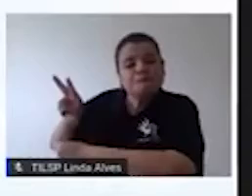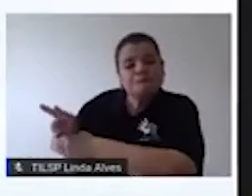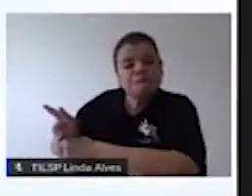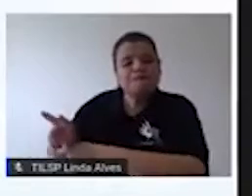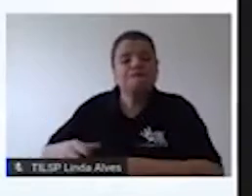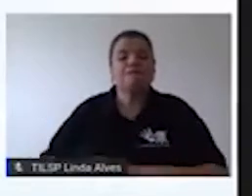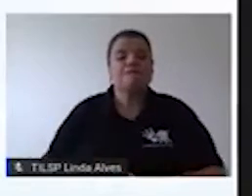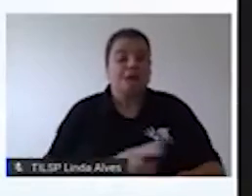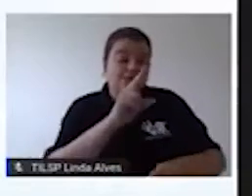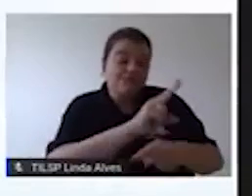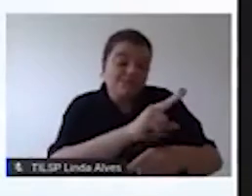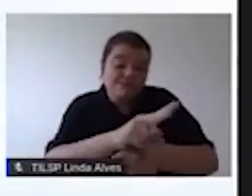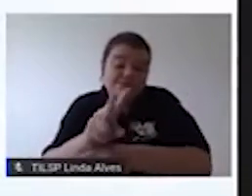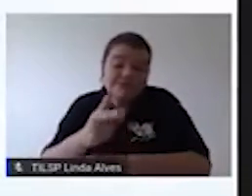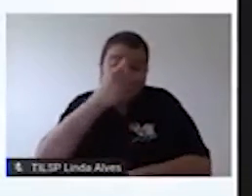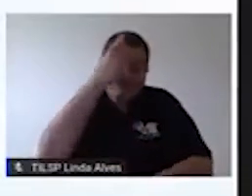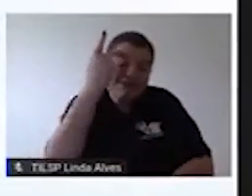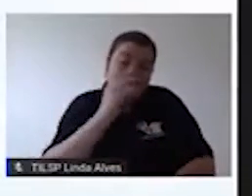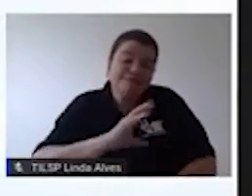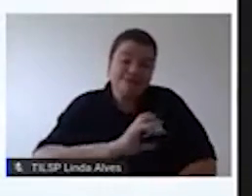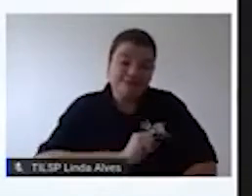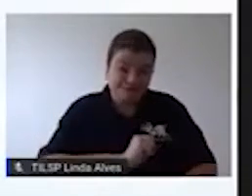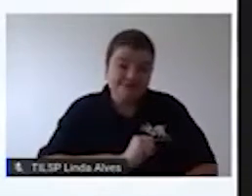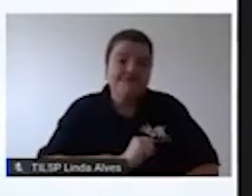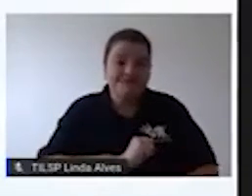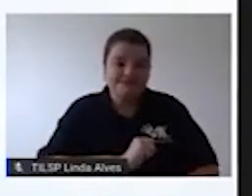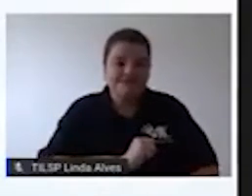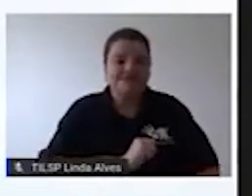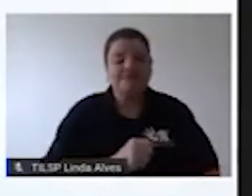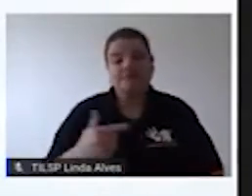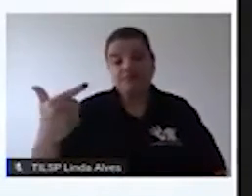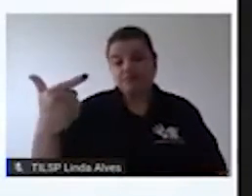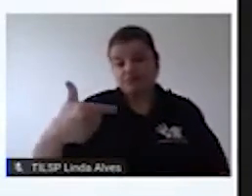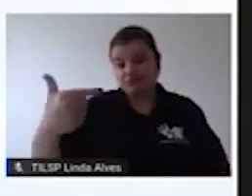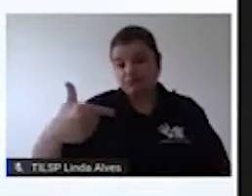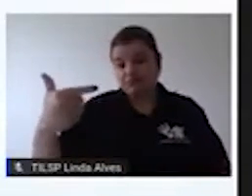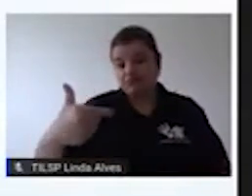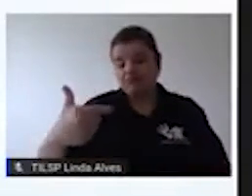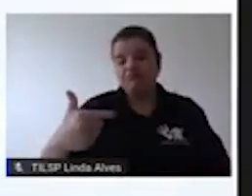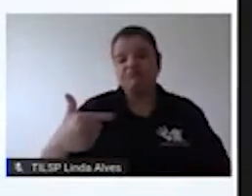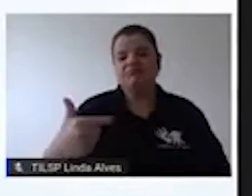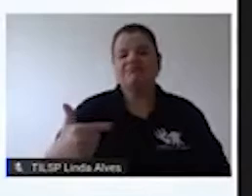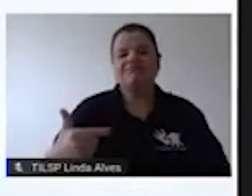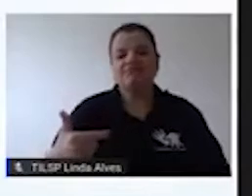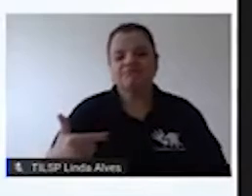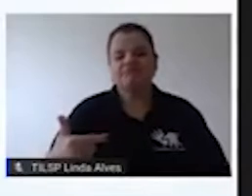gente ama. O segundo é que a gente está vivendo uma situação de